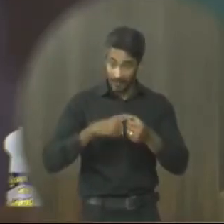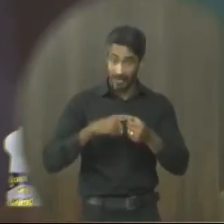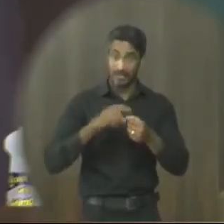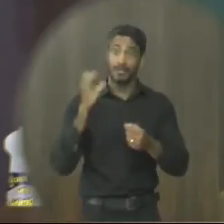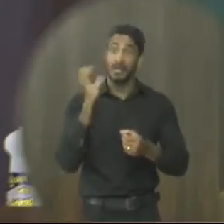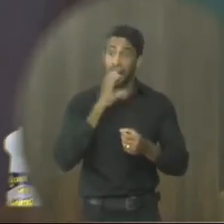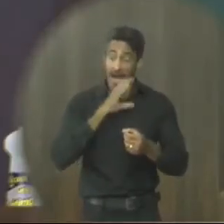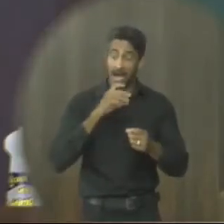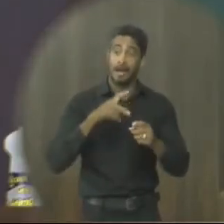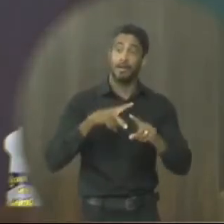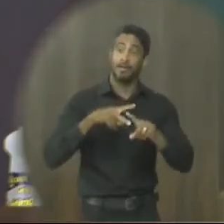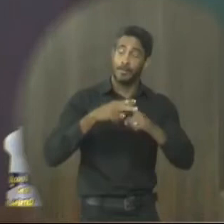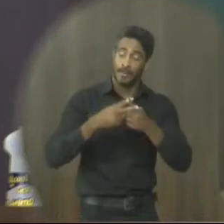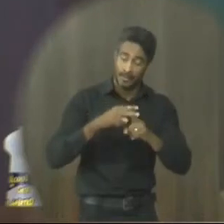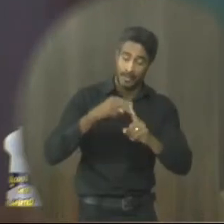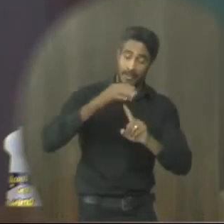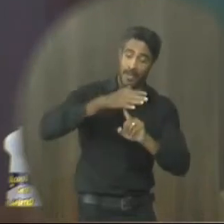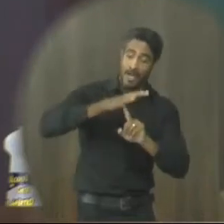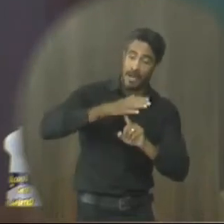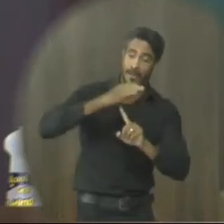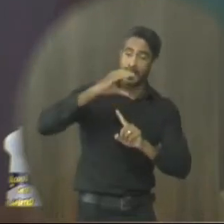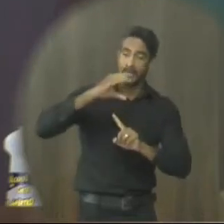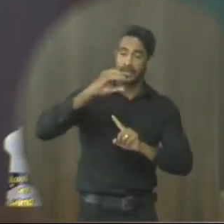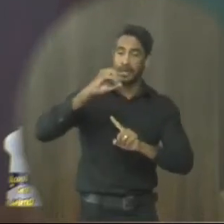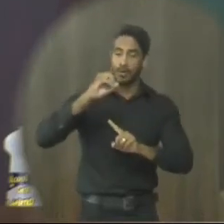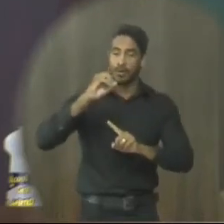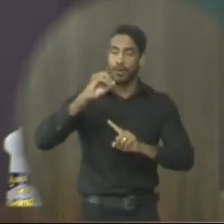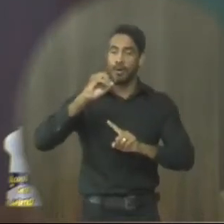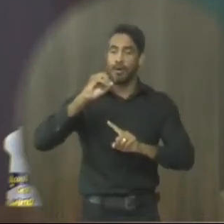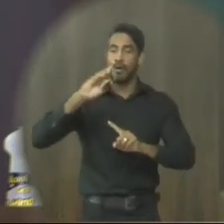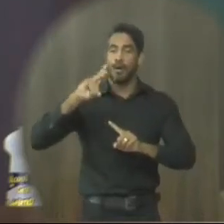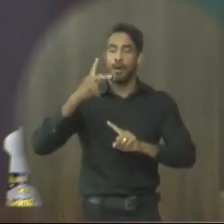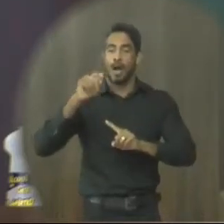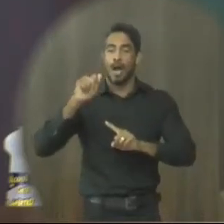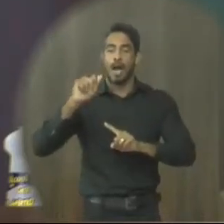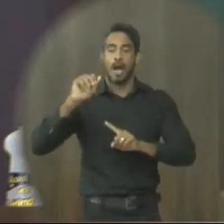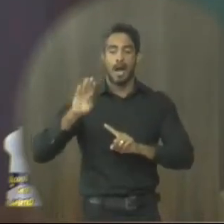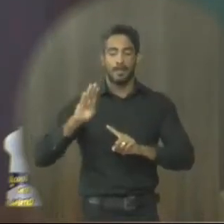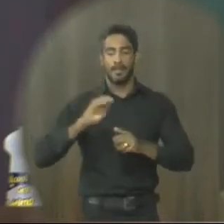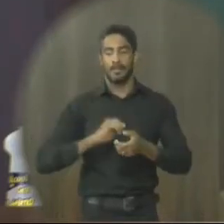possível para atender a Praça da Coab, que é a Praça das Populares.